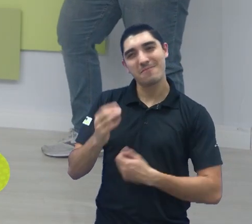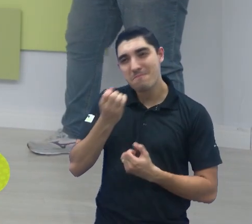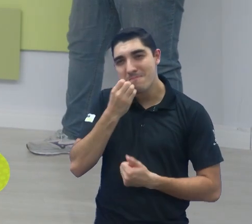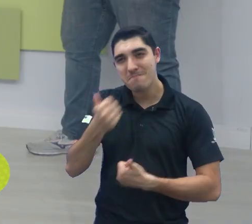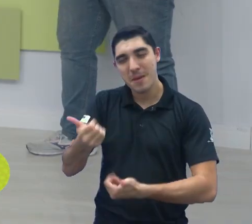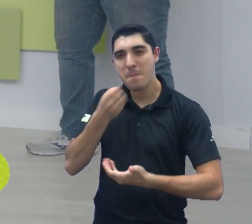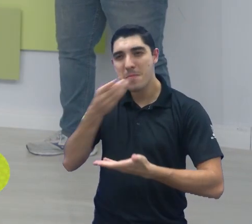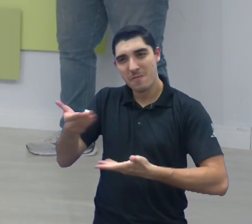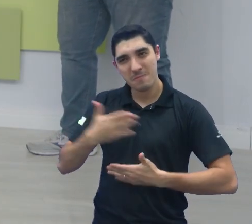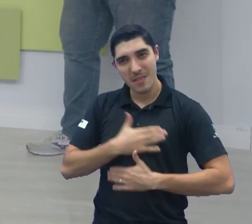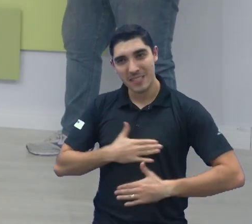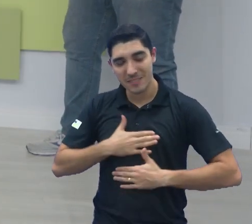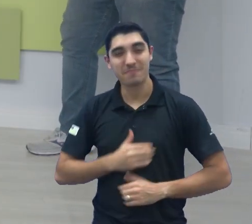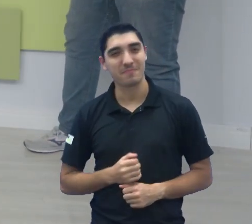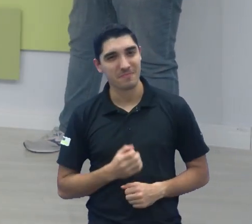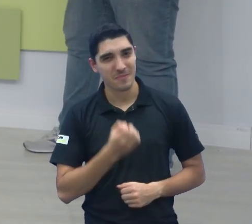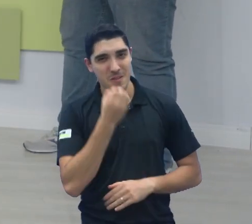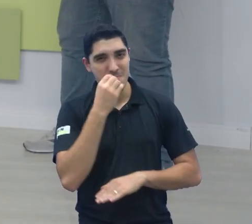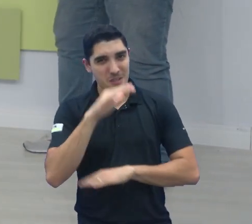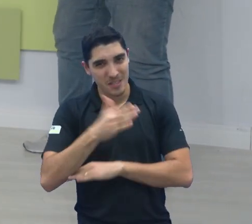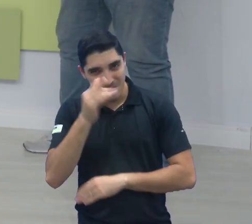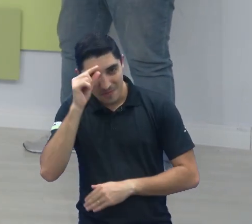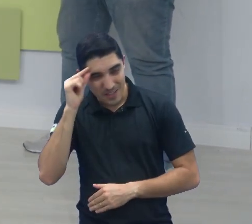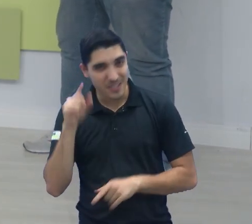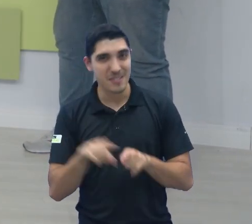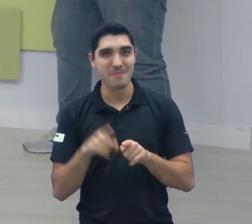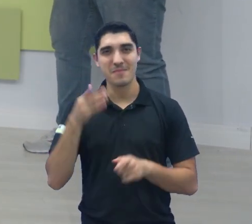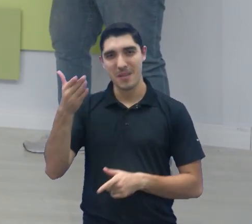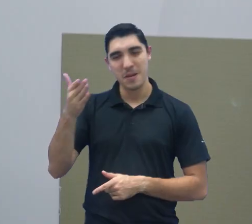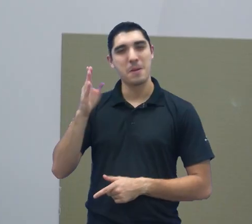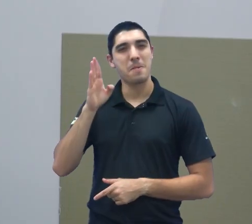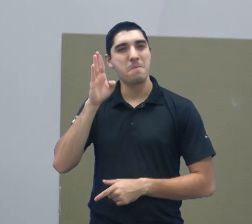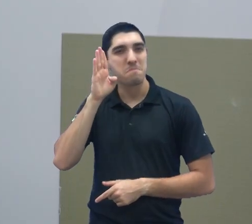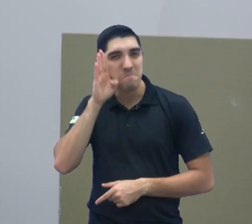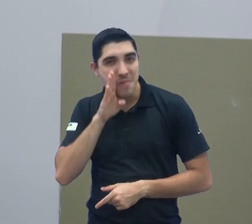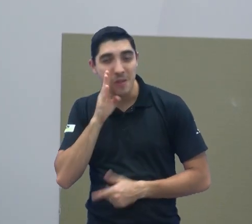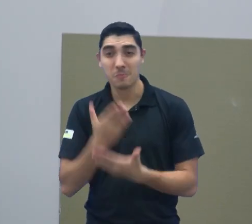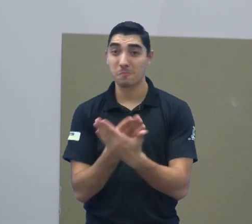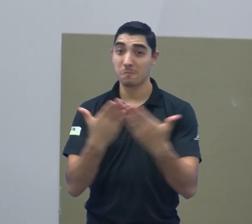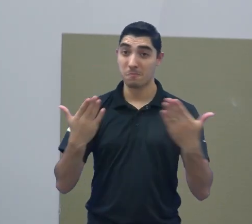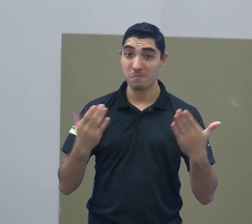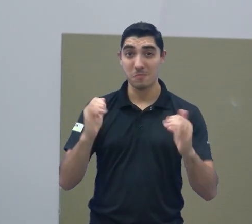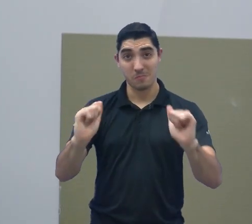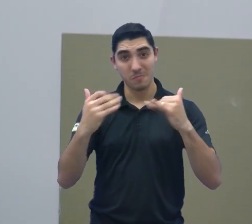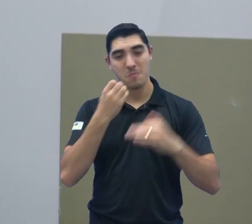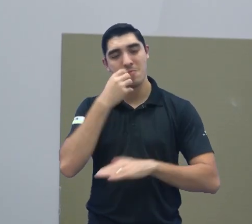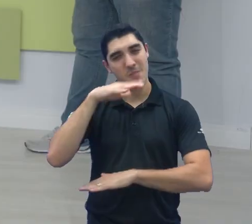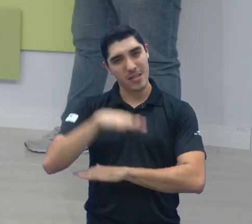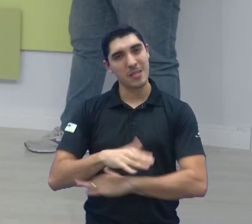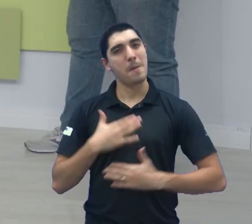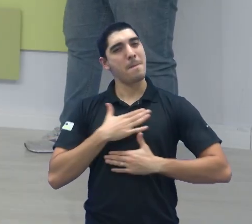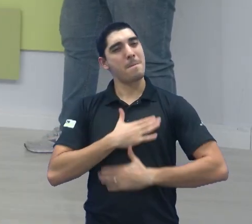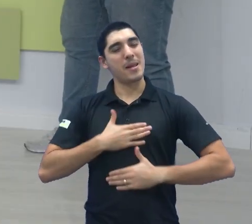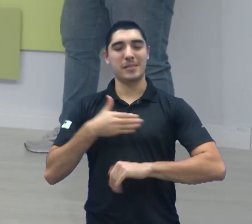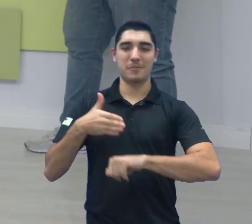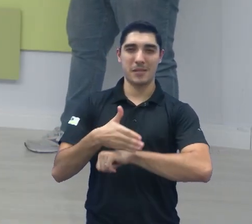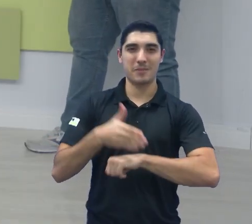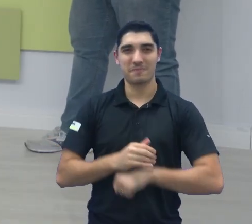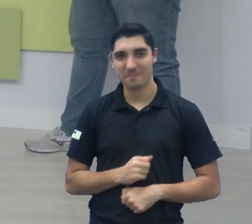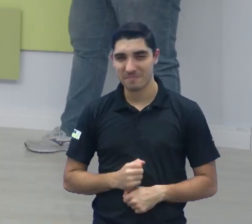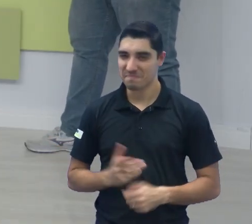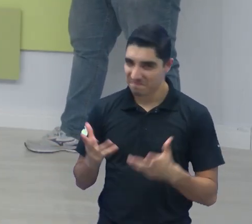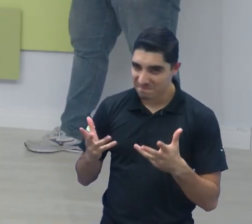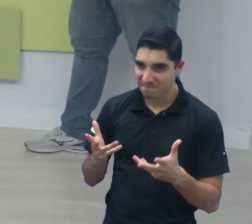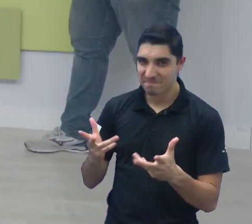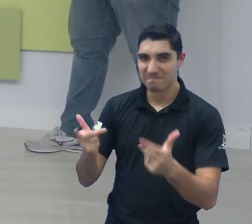tarde, Vieira. Boa tarde, Paulo. Boa tarde a todos que nos assistem. É um prazer poder estar com vocês hoje aqui na Hora do Esporte. Prazer é todo nosso.